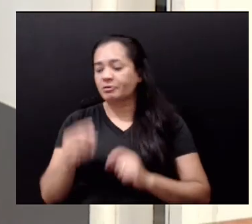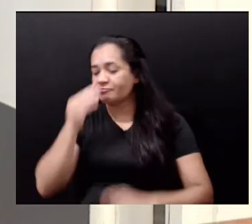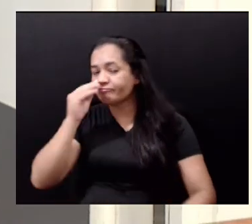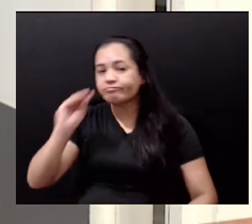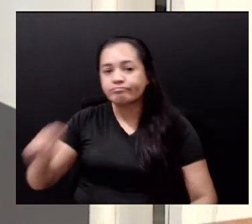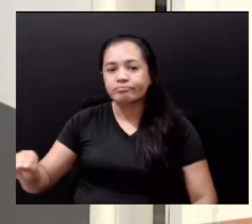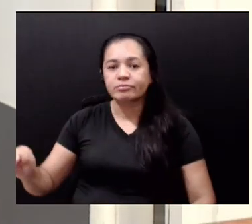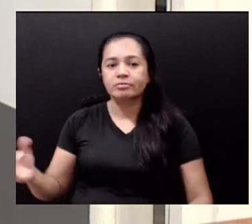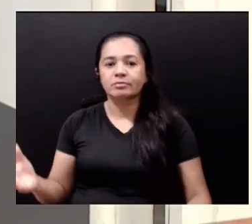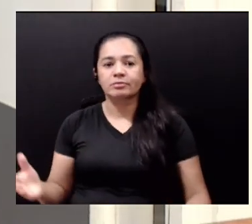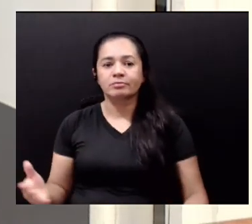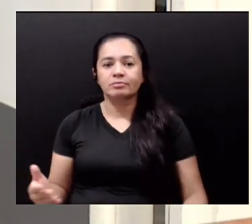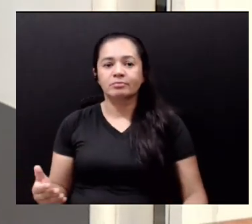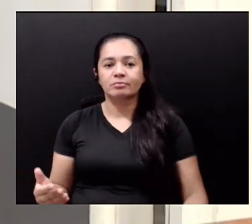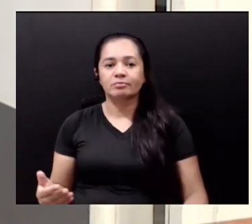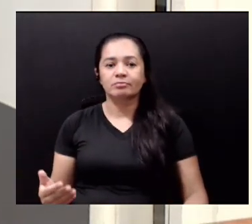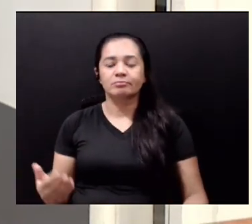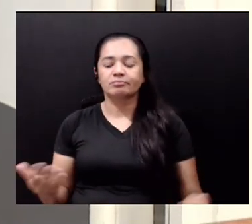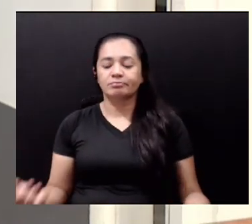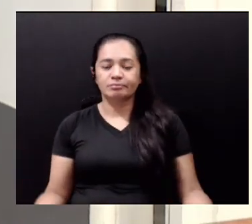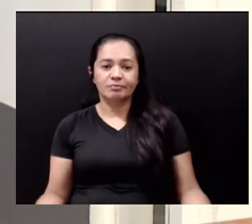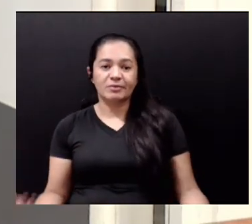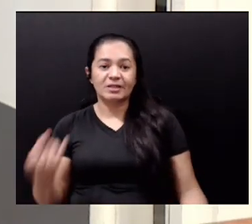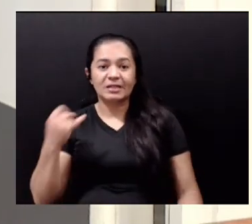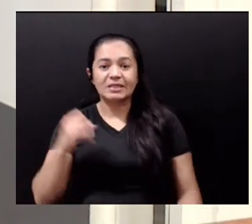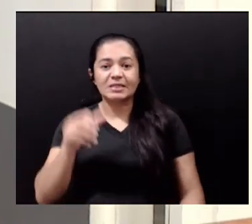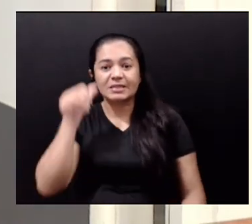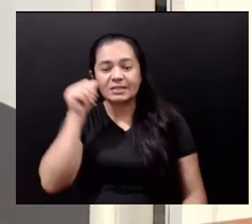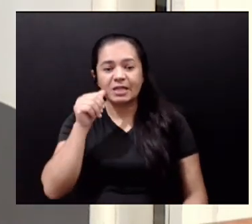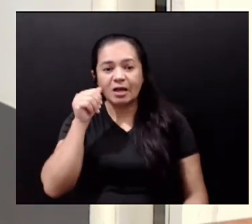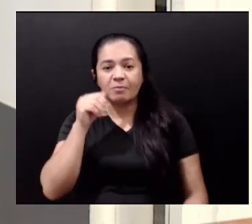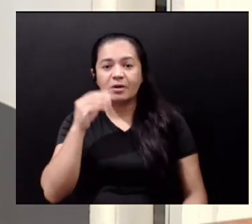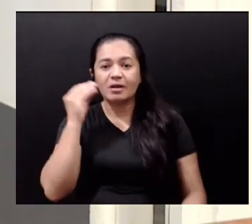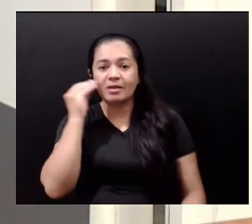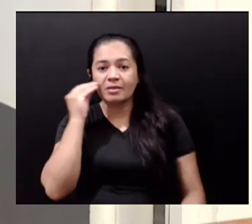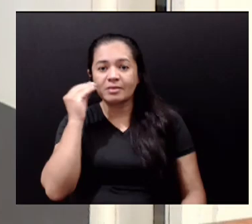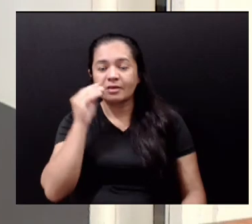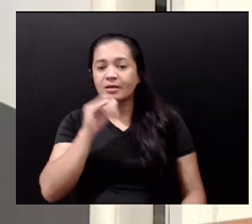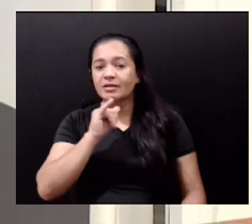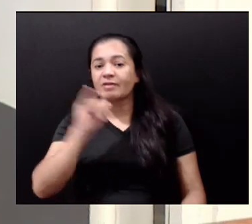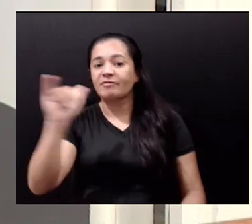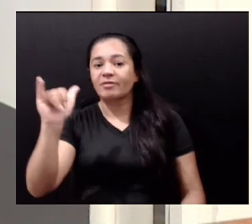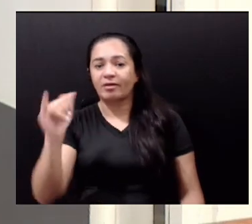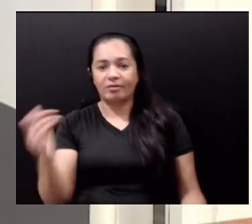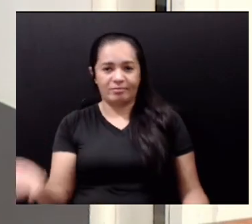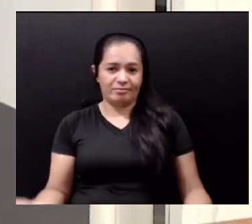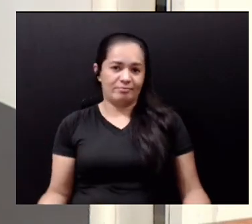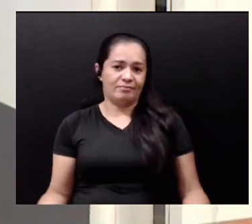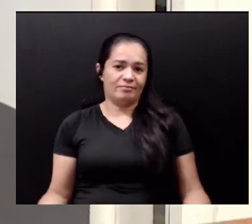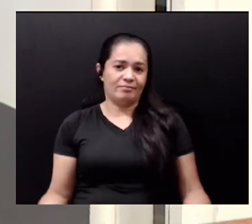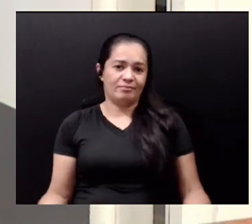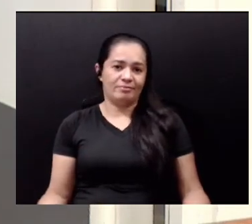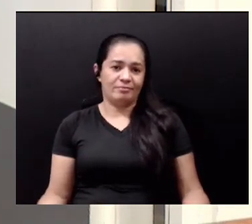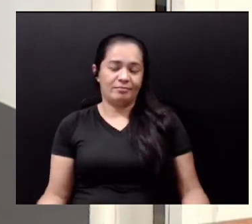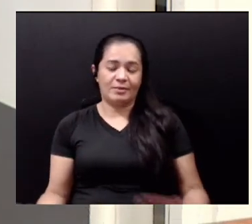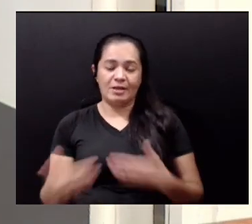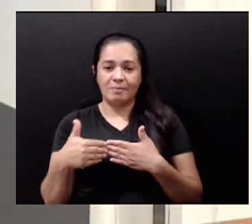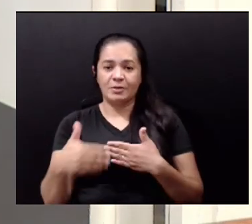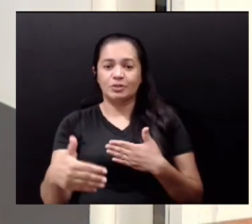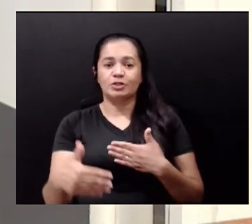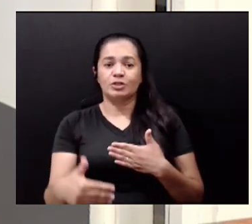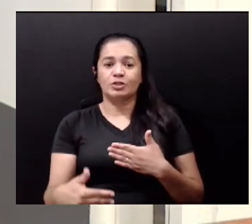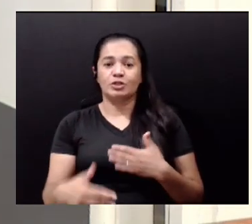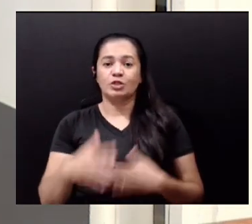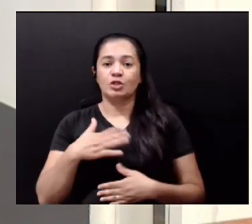revitimização, quando a mulher também tenta romper esse silêncio. Então, a partir disso, no meu doutorado, também eu